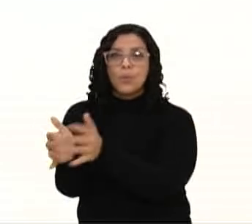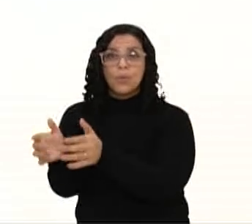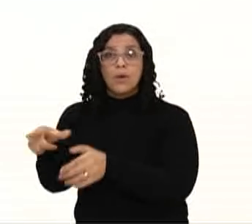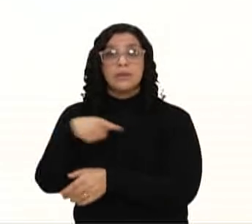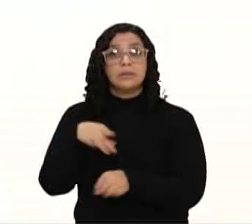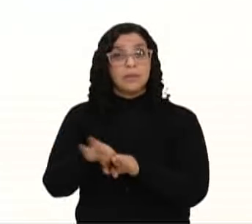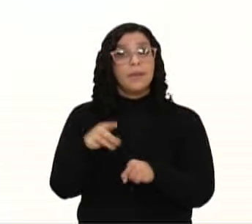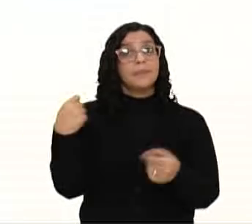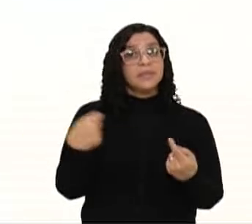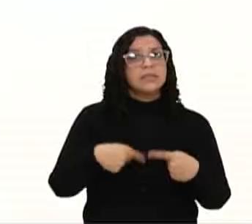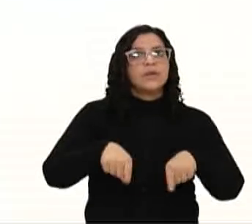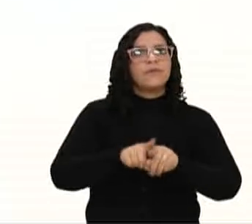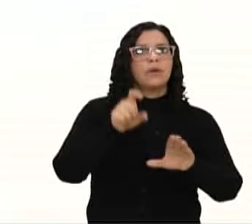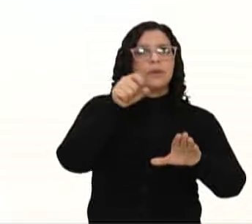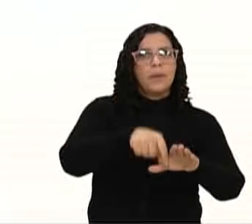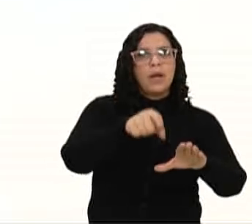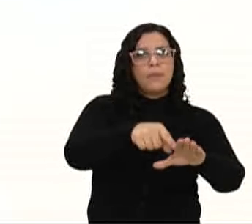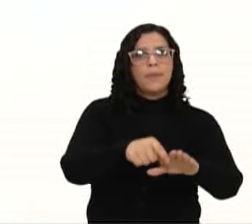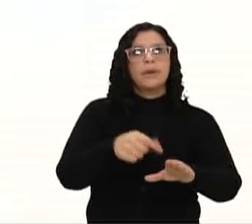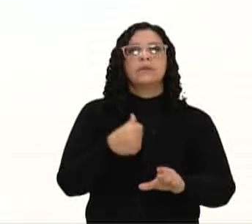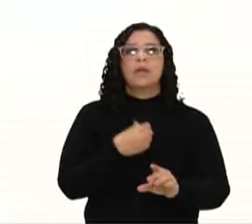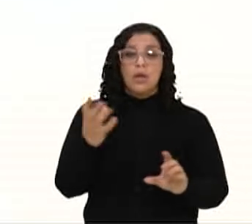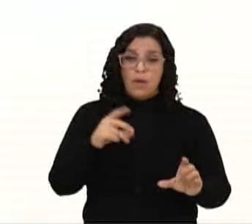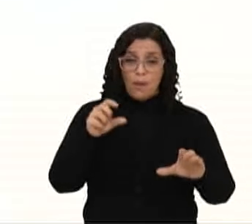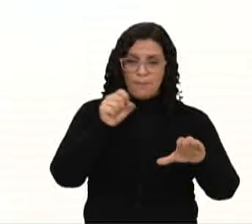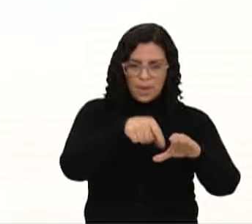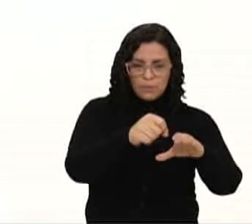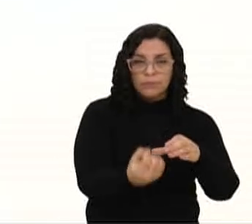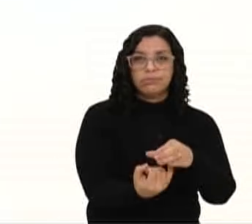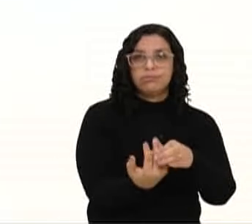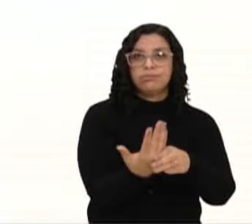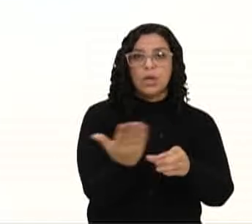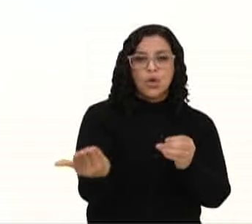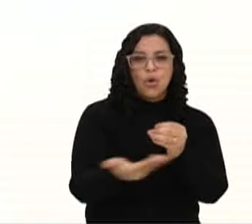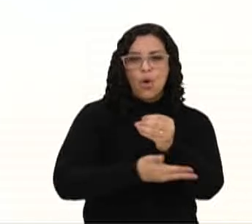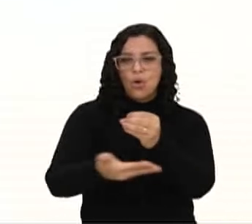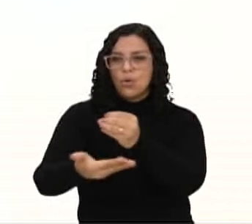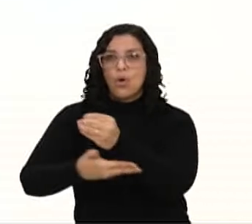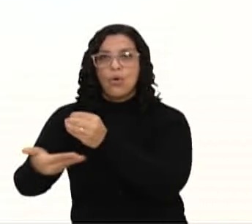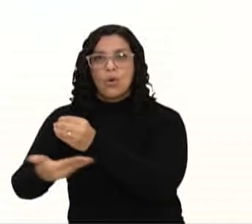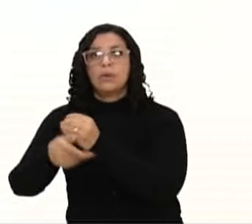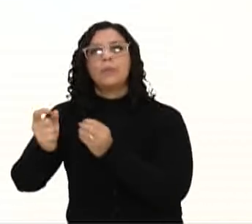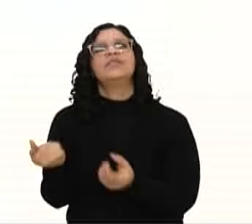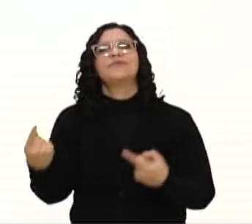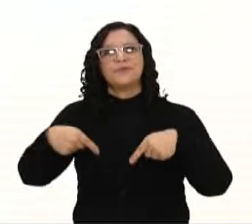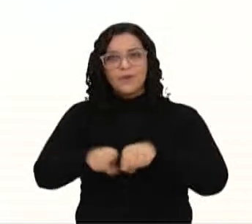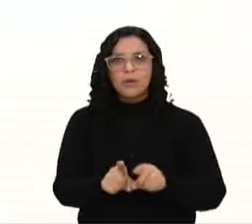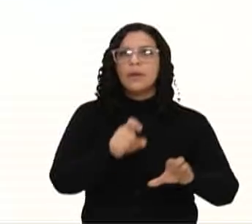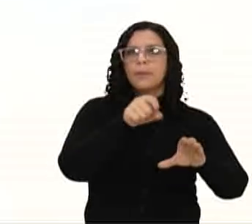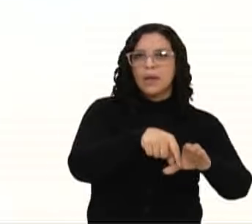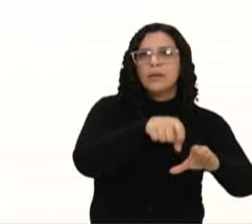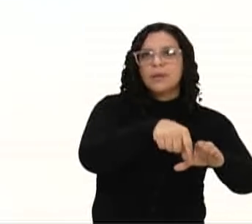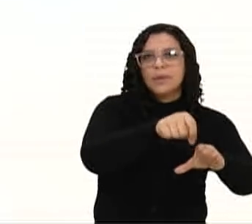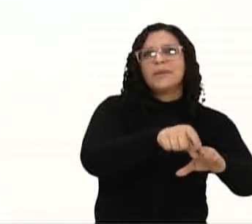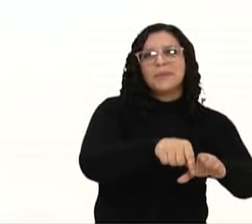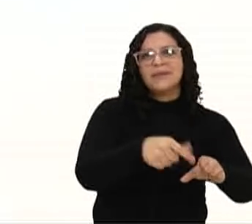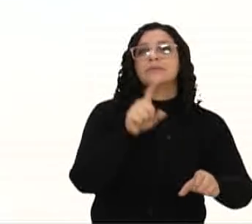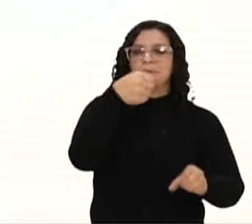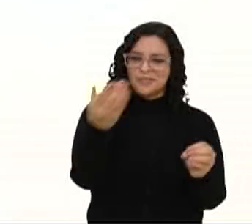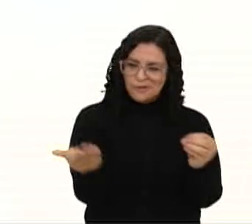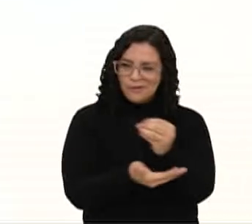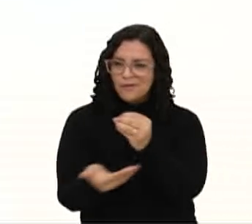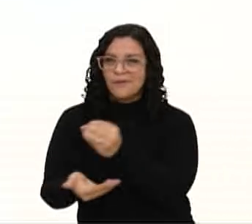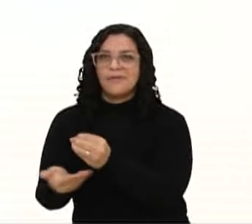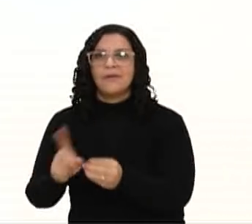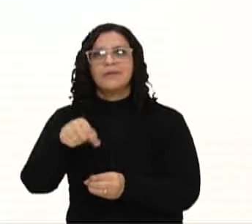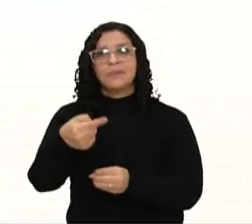precisam ser replantadas a cada safra. Então, é dividido lá ao longo do ano, os períodos que vai plantar cada um dos